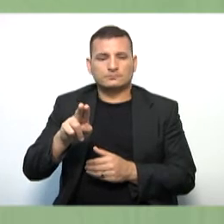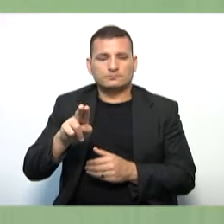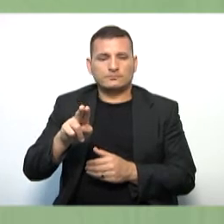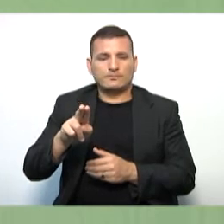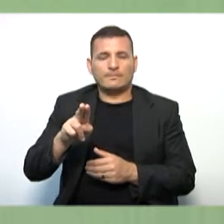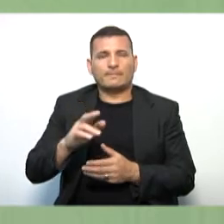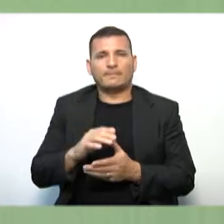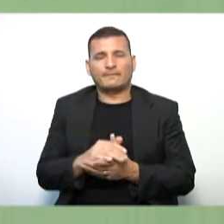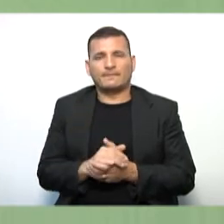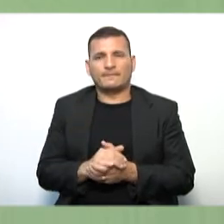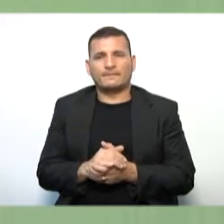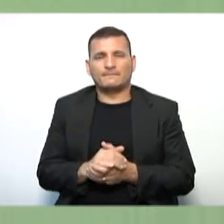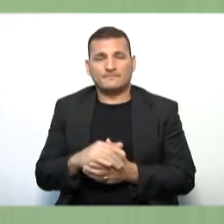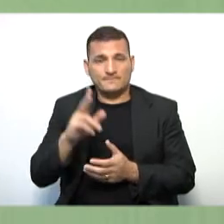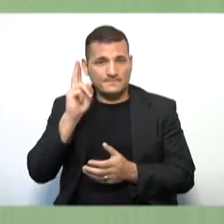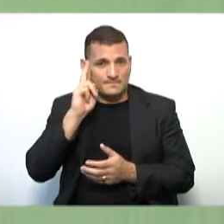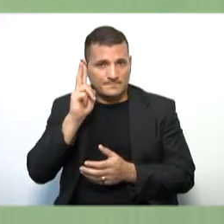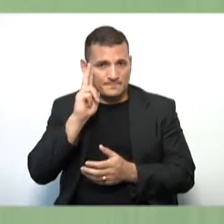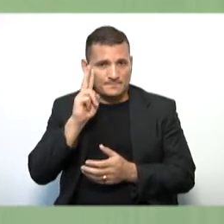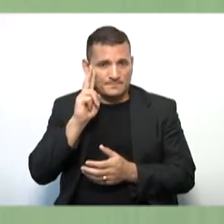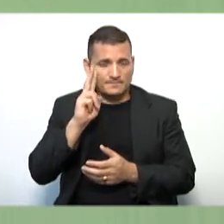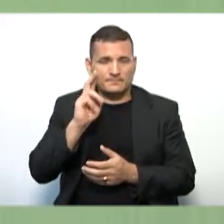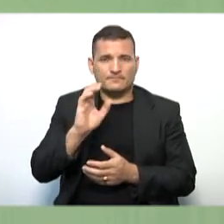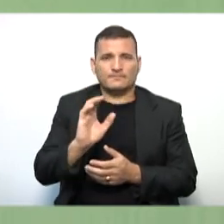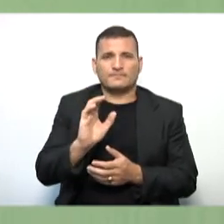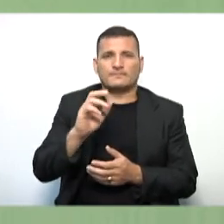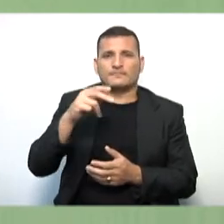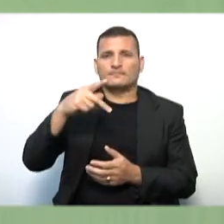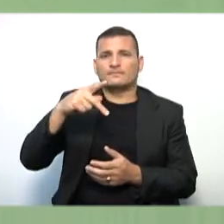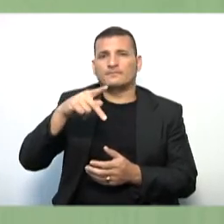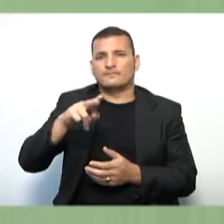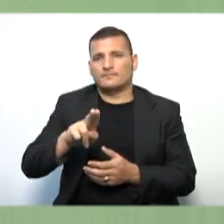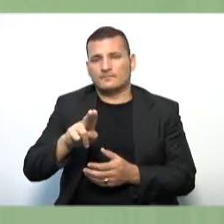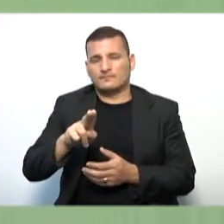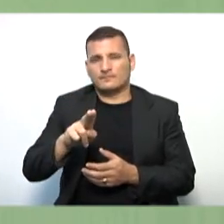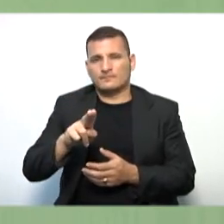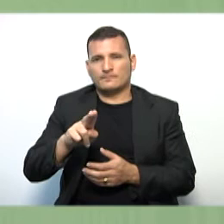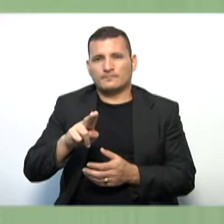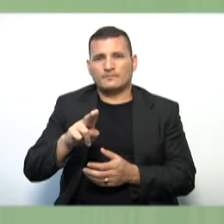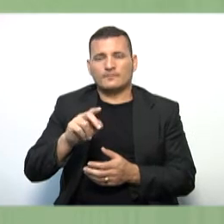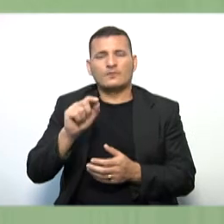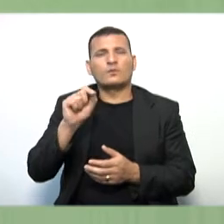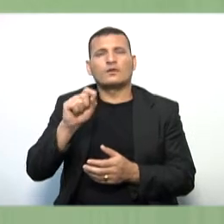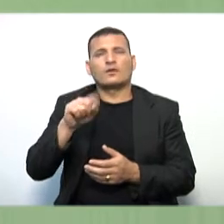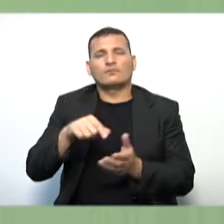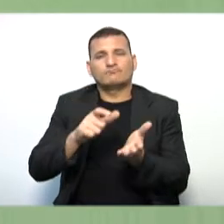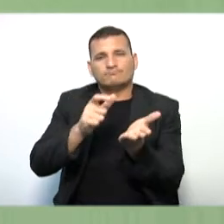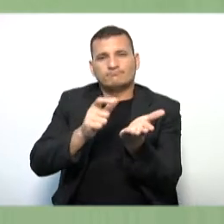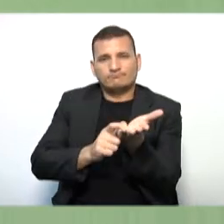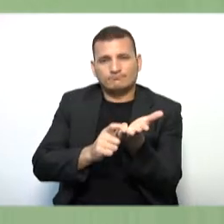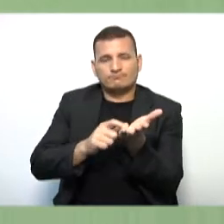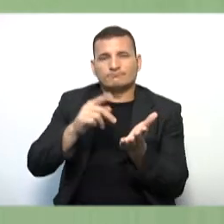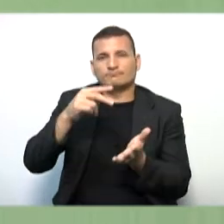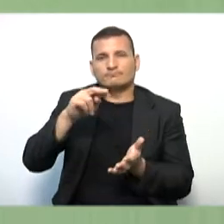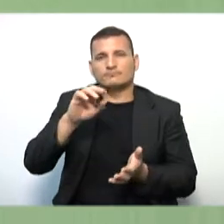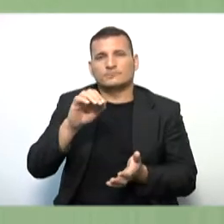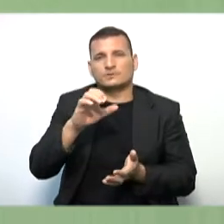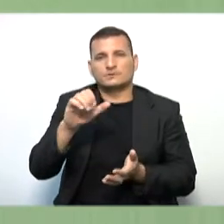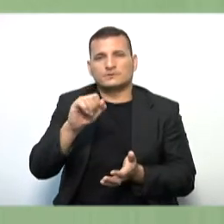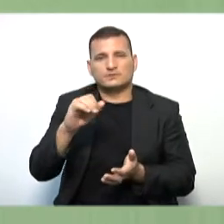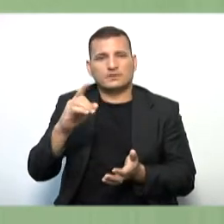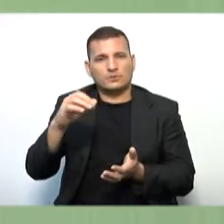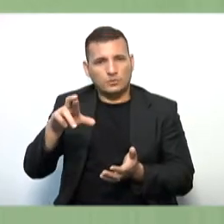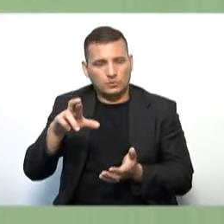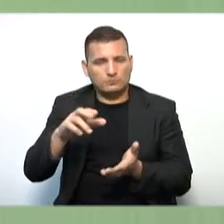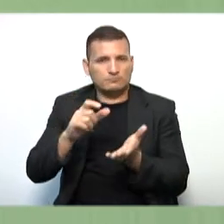de CPU. Lembrando, professora, CPU é o nosso famoso processador, não é? Exatamente. Então essa é a